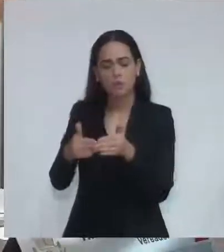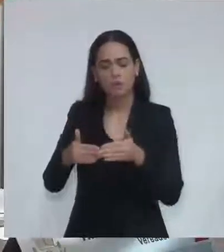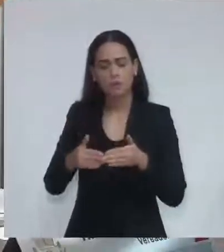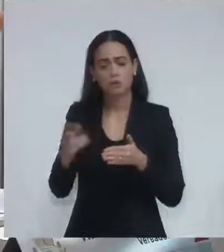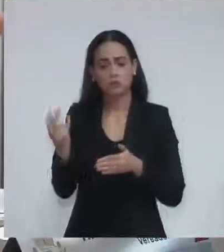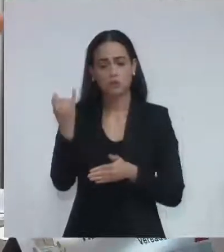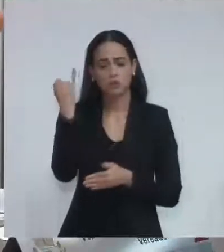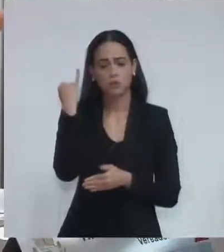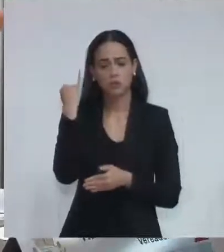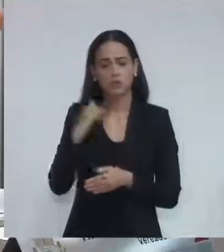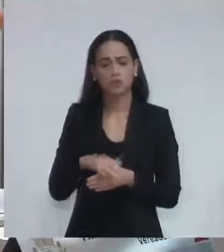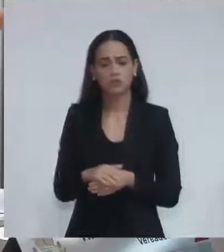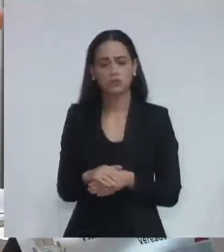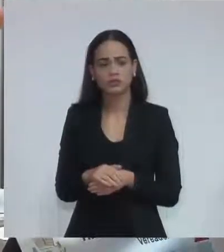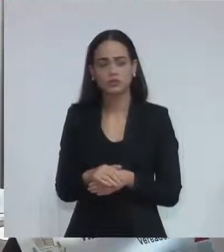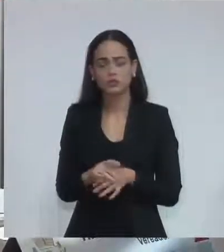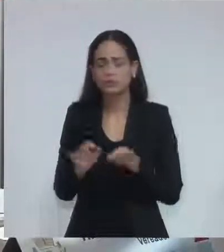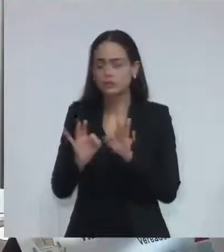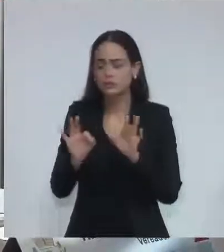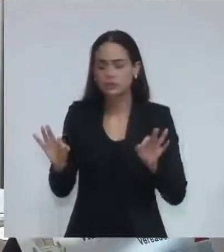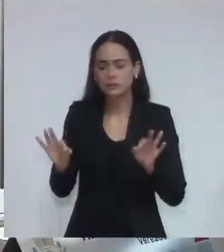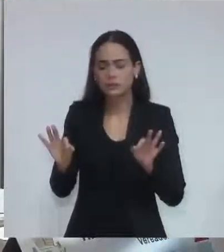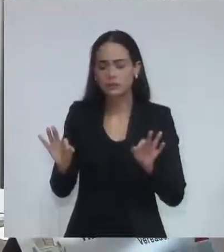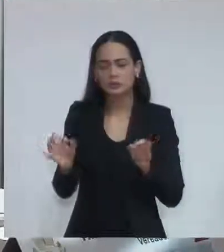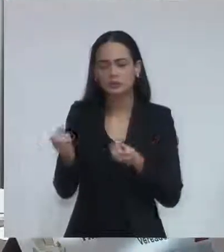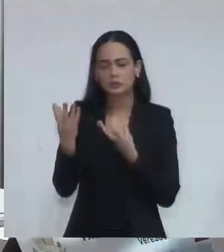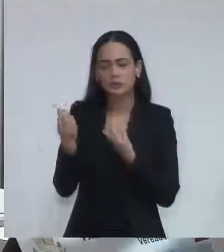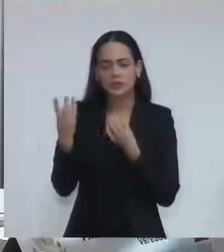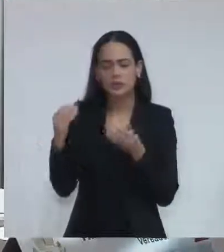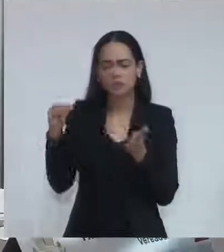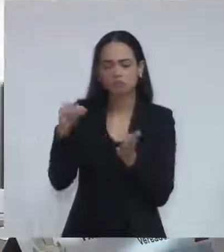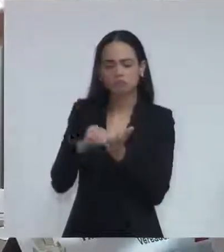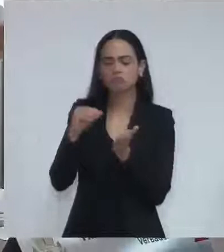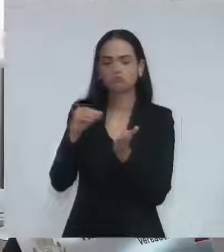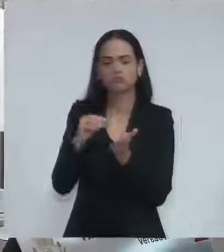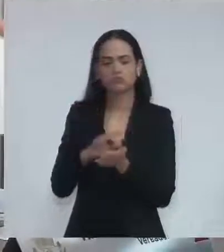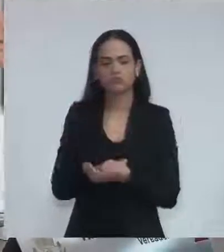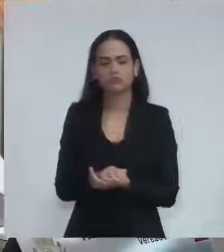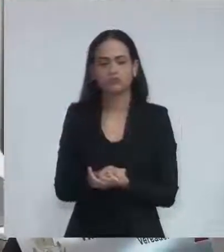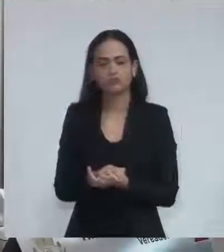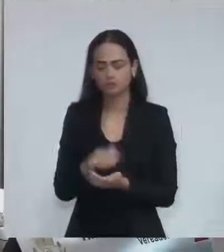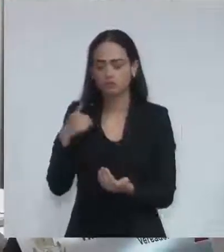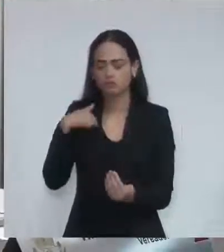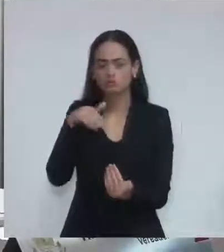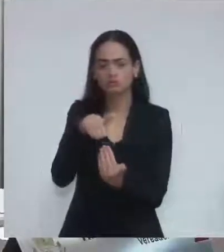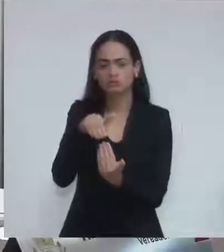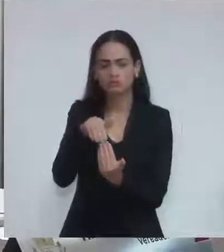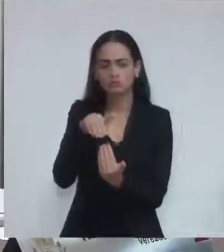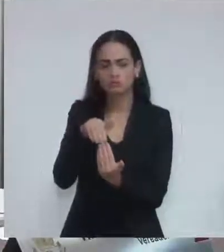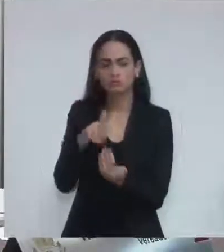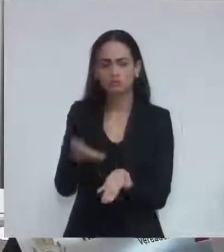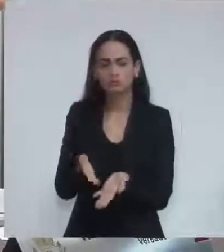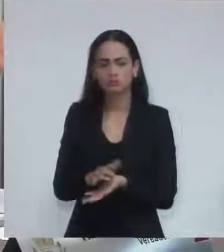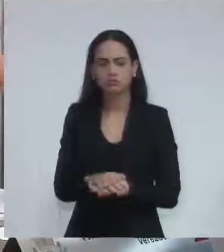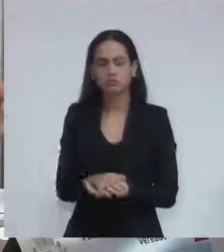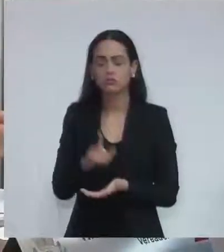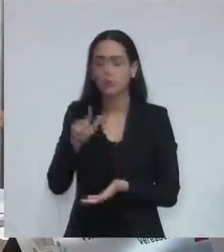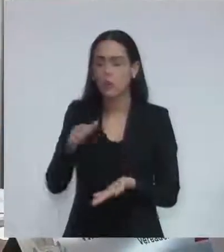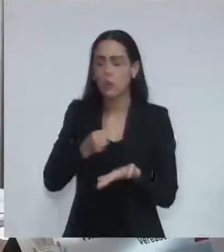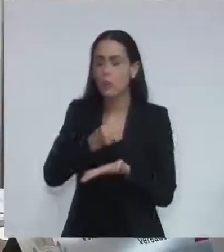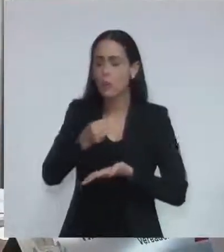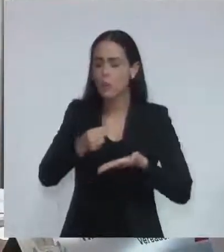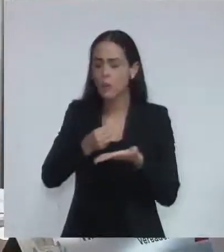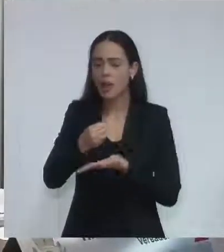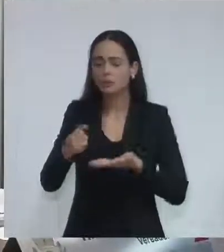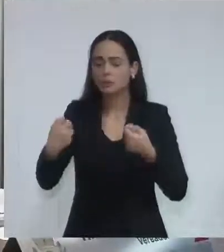direto. E ponto. E com relação a esse exemplo que foi dado aqui, perfeito. Ele é o básico do que acho que deve